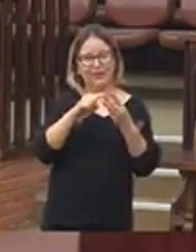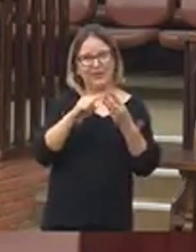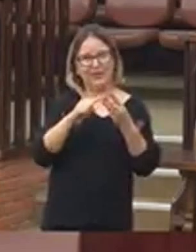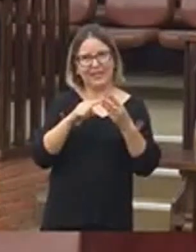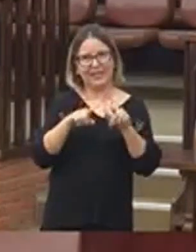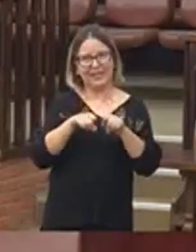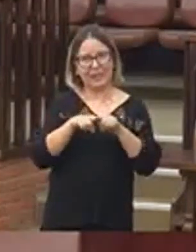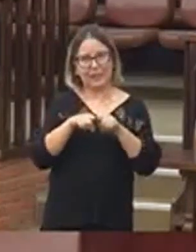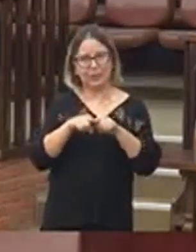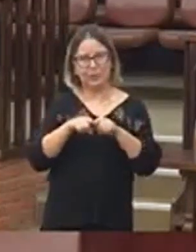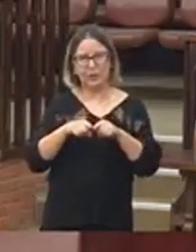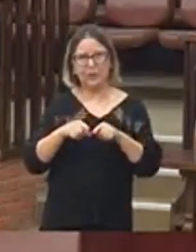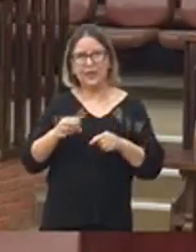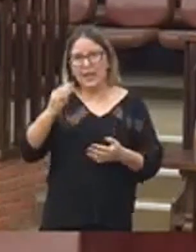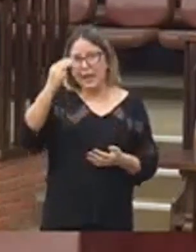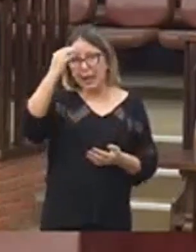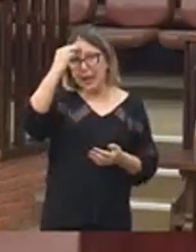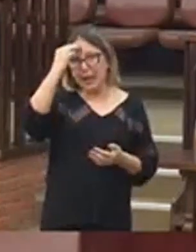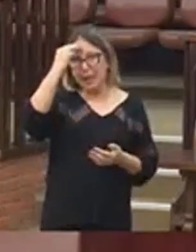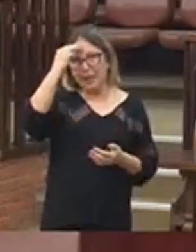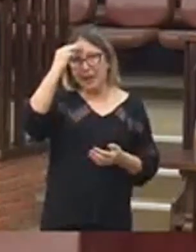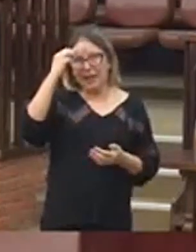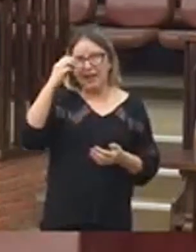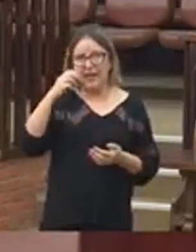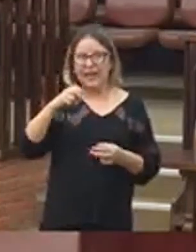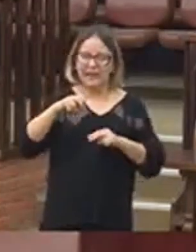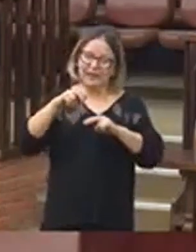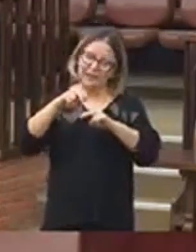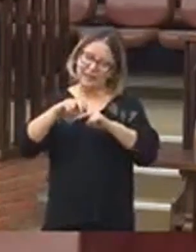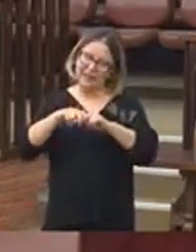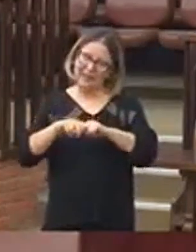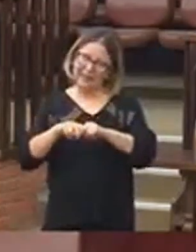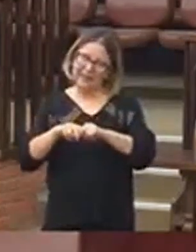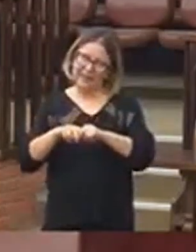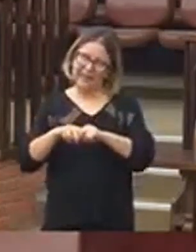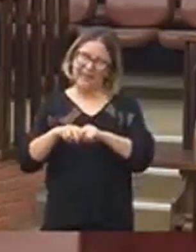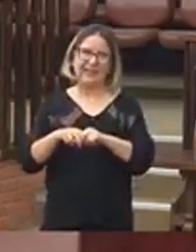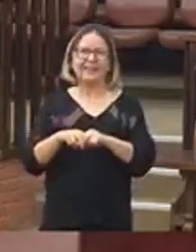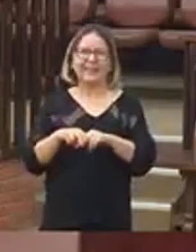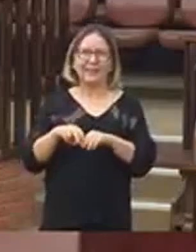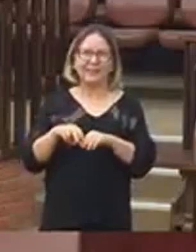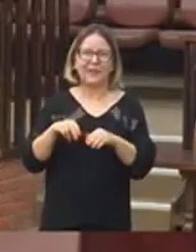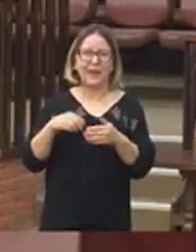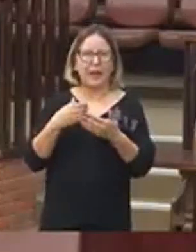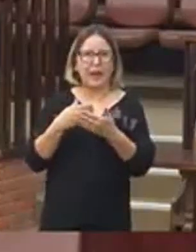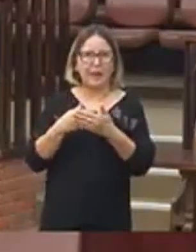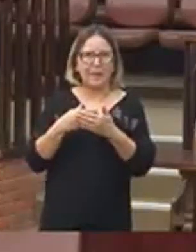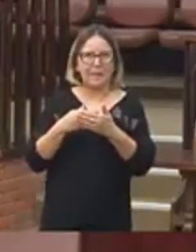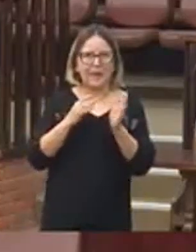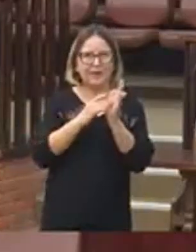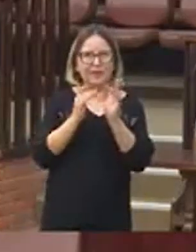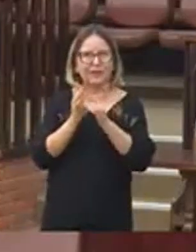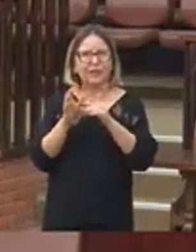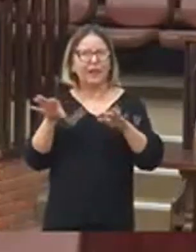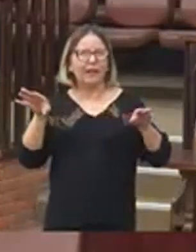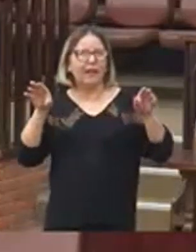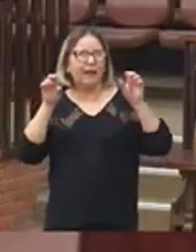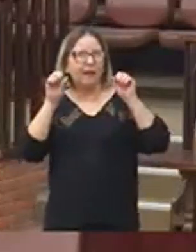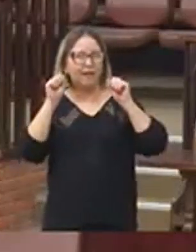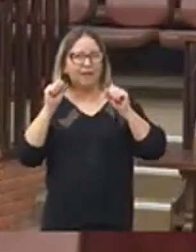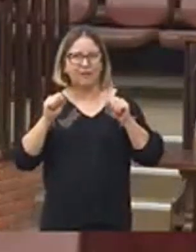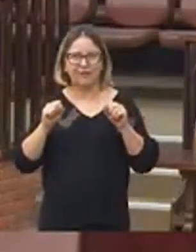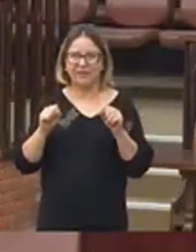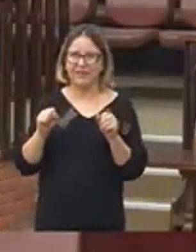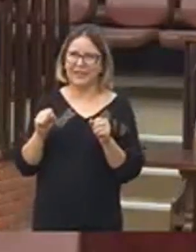esta é a mais saudável da fé, mas mesmo assim ela apresenta alguma crítica e que